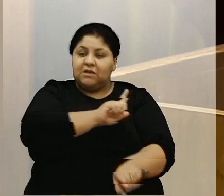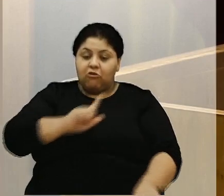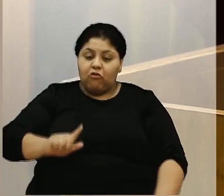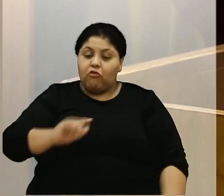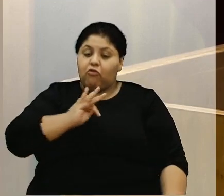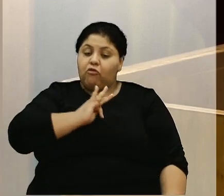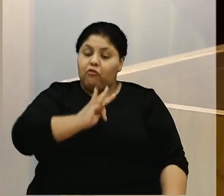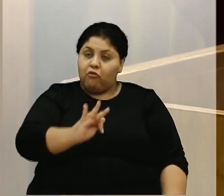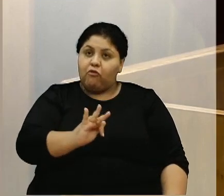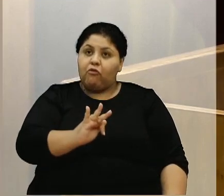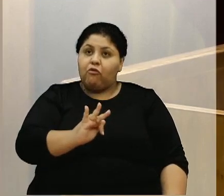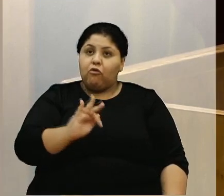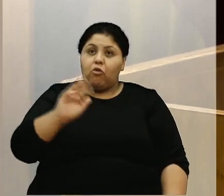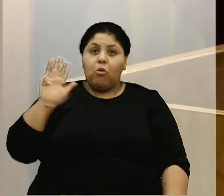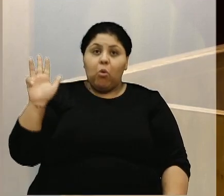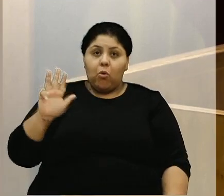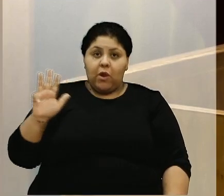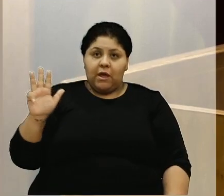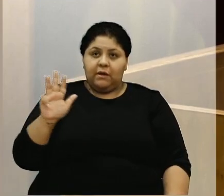federal, o governo Lula,